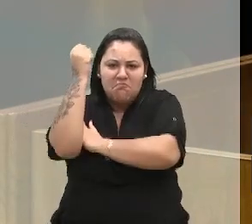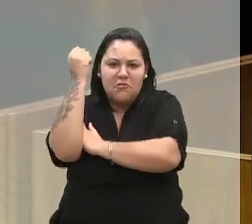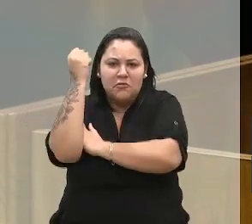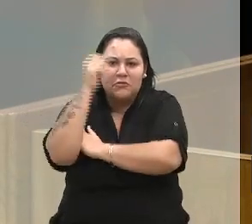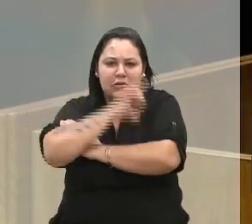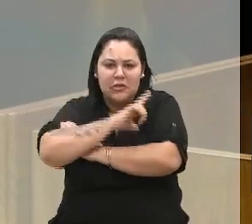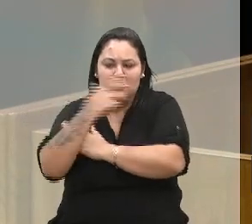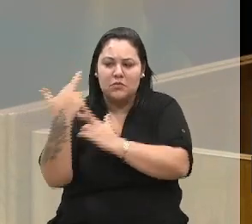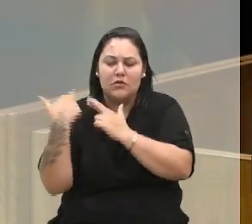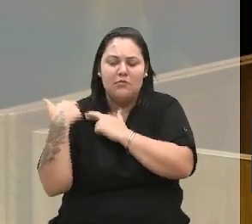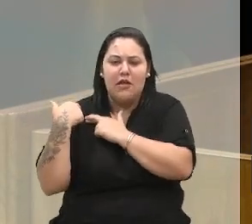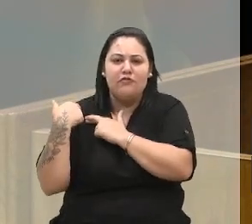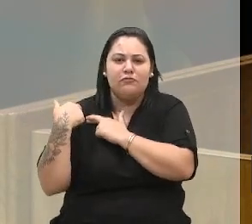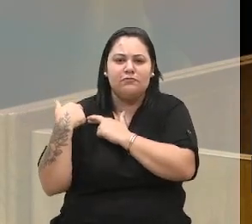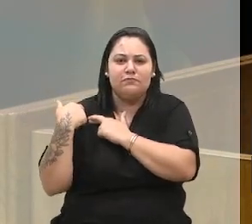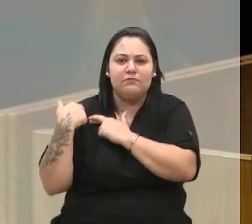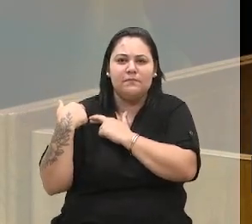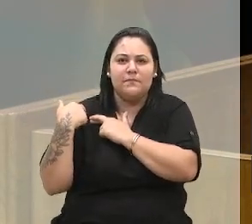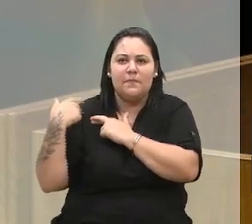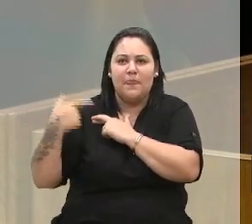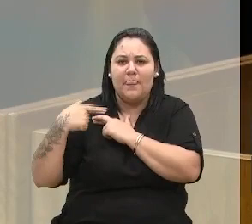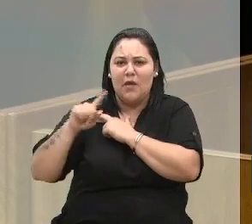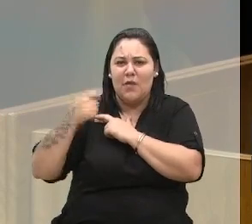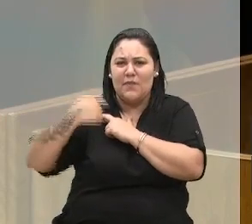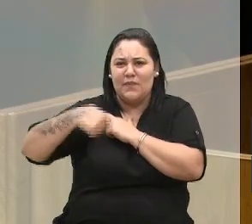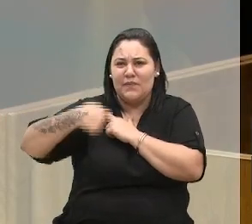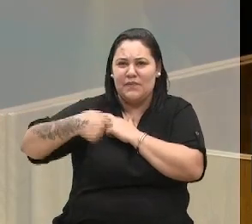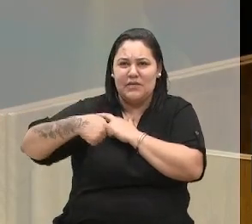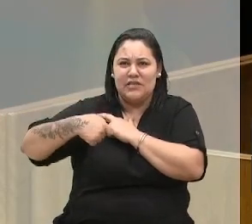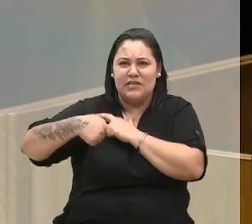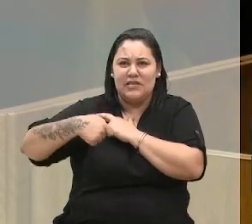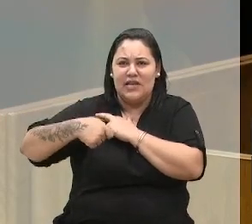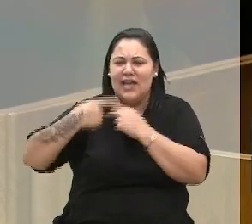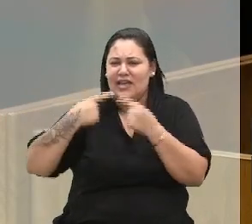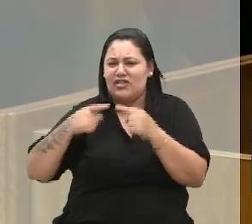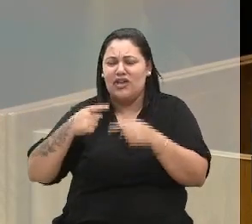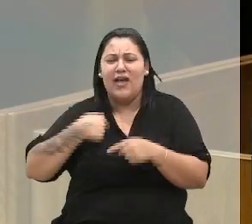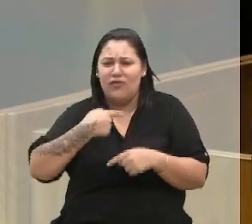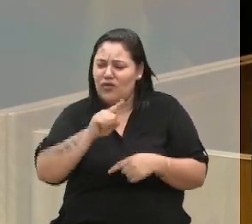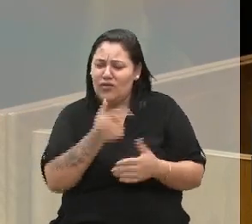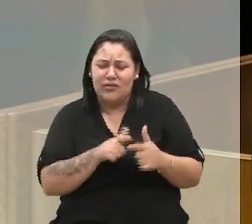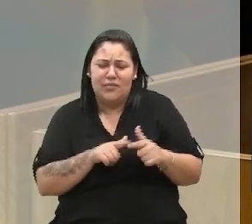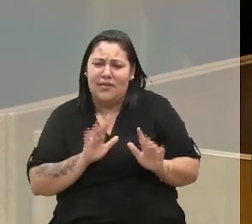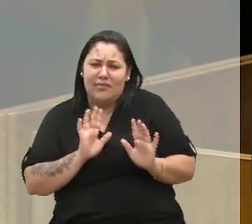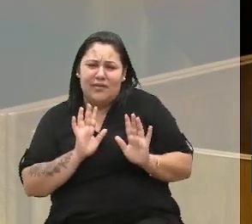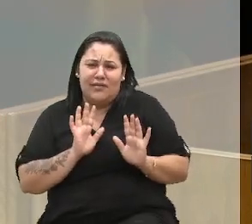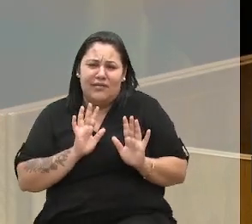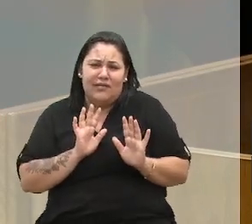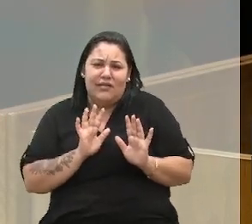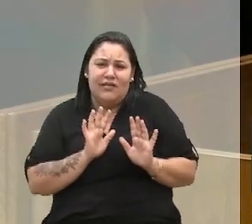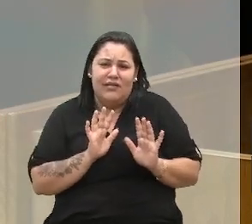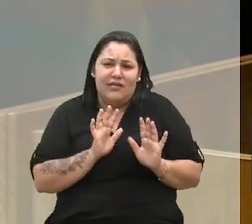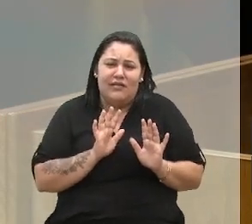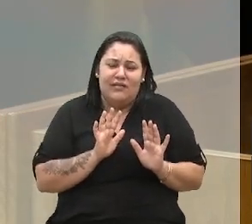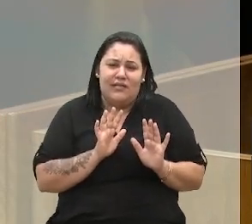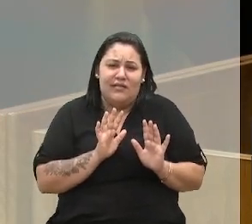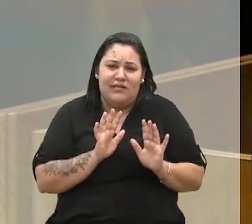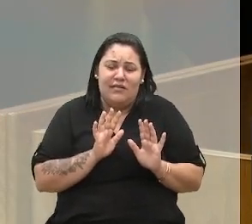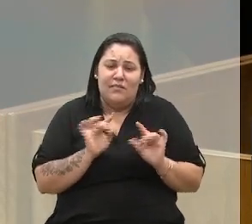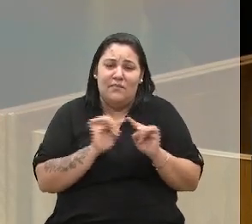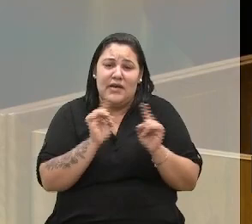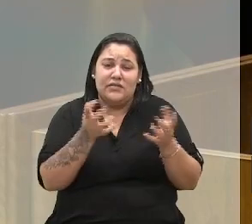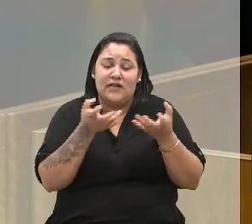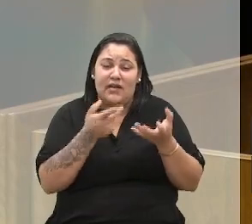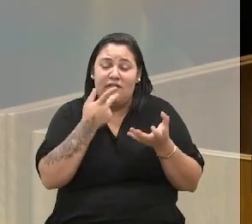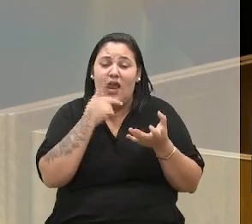responsabilidade. E eu, quando tiver que criticar, vou criticar sempre, não tem problema nenhum. Mas eu quero dizer o seguinte, que a Gracema